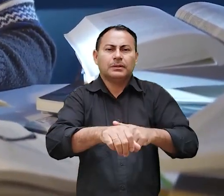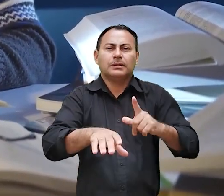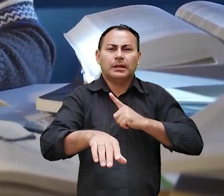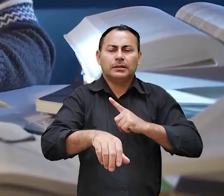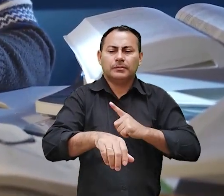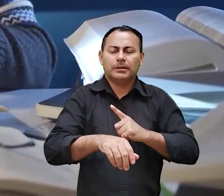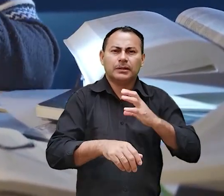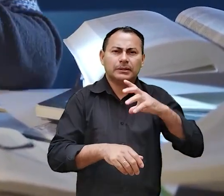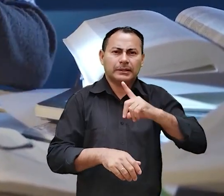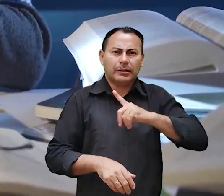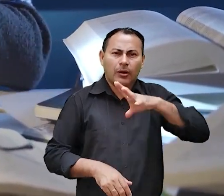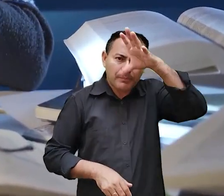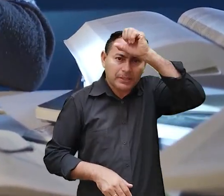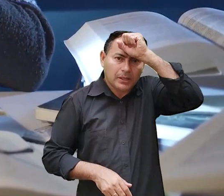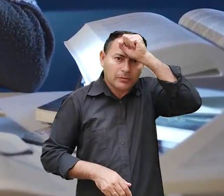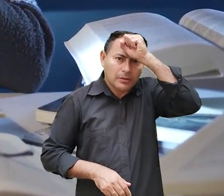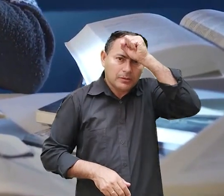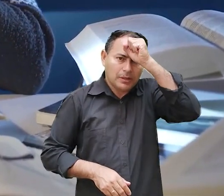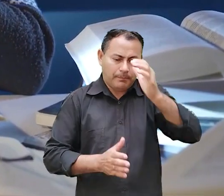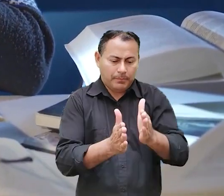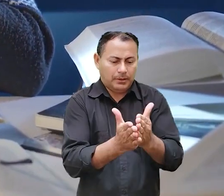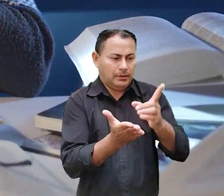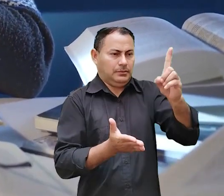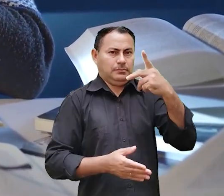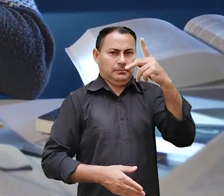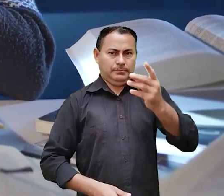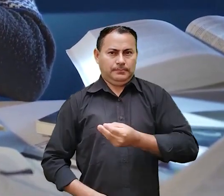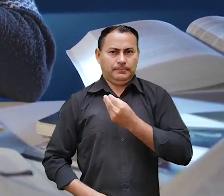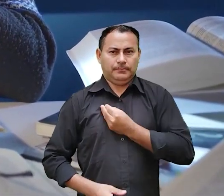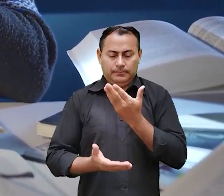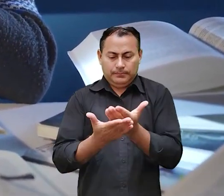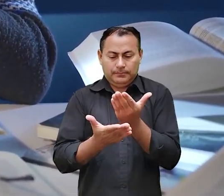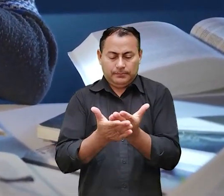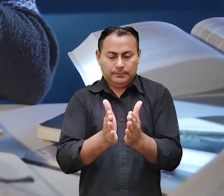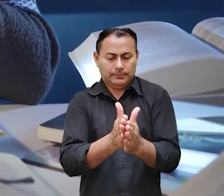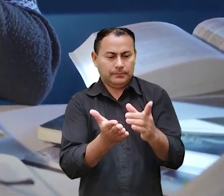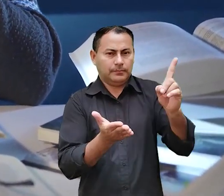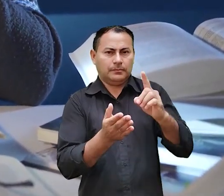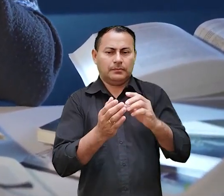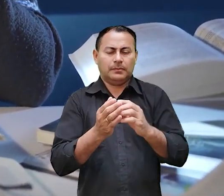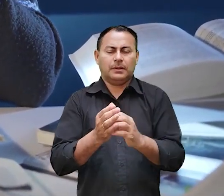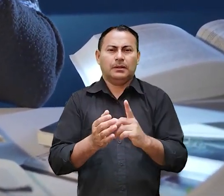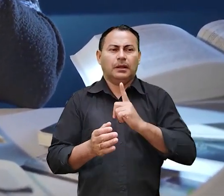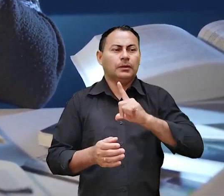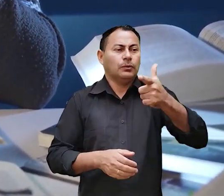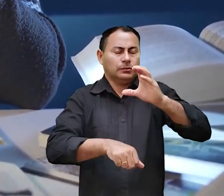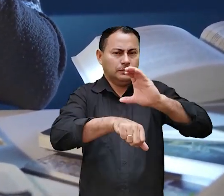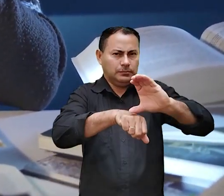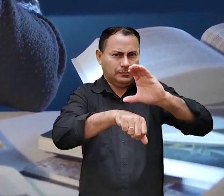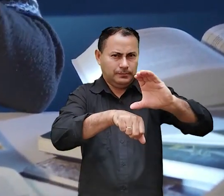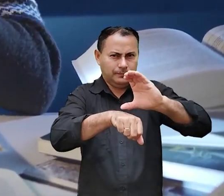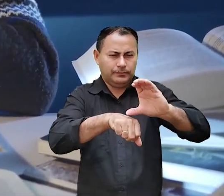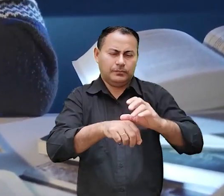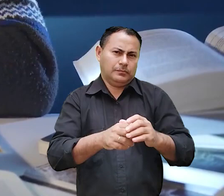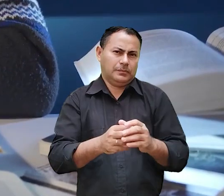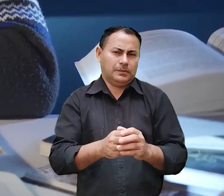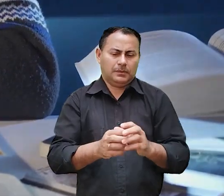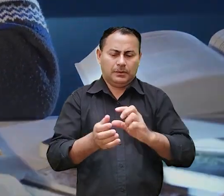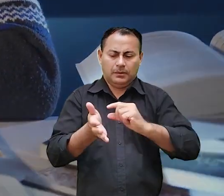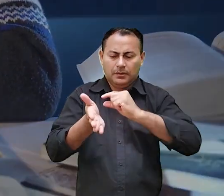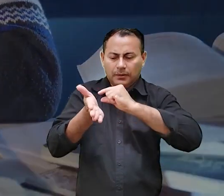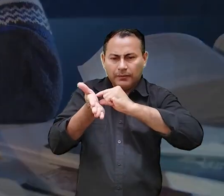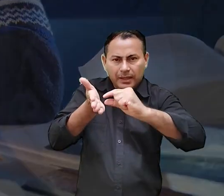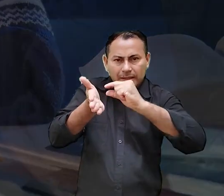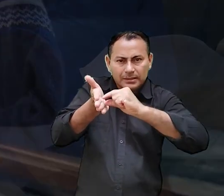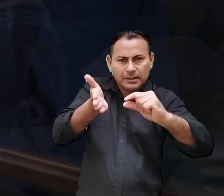tire uma aplicação da palavra de Deus para sua vida Este é um dos estudos da Bíblia seguido por outros cursos como